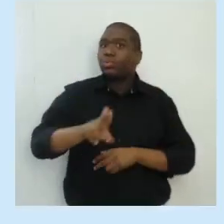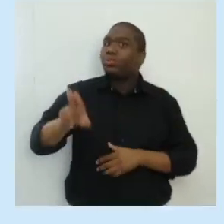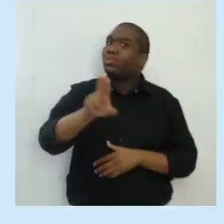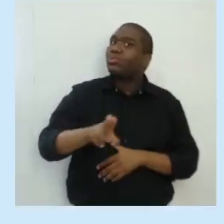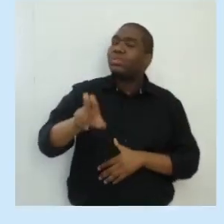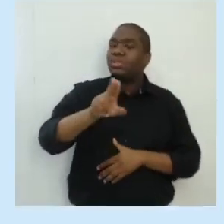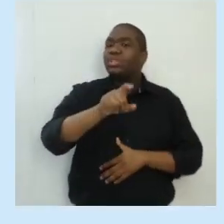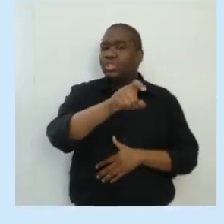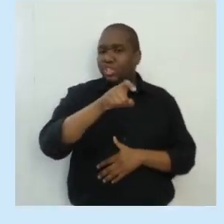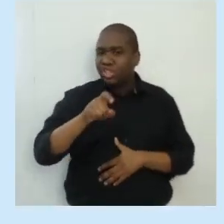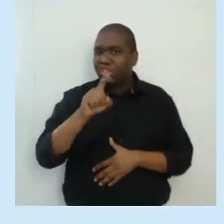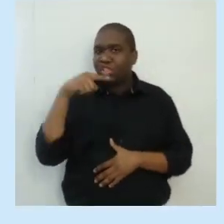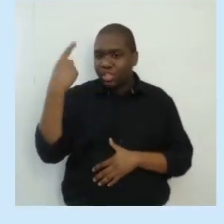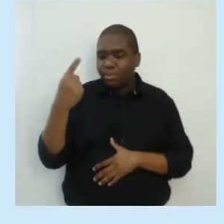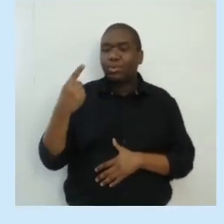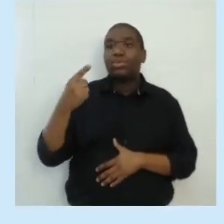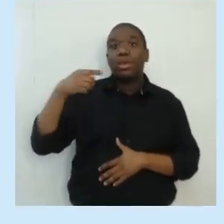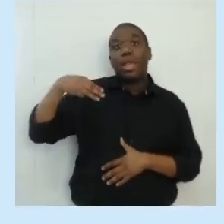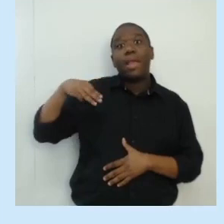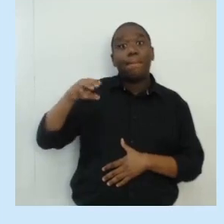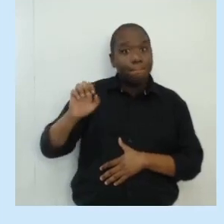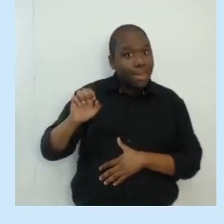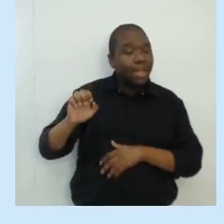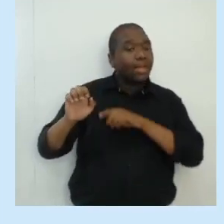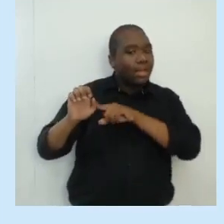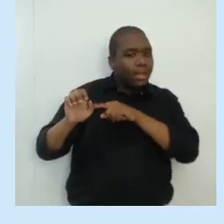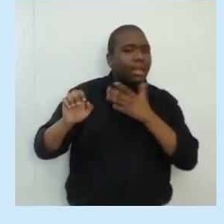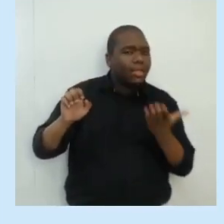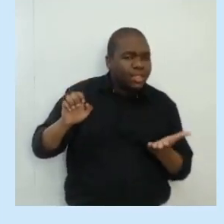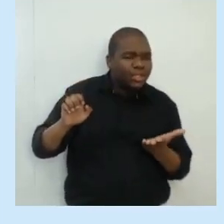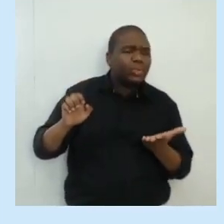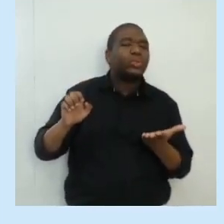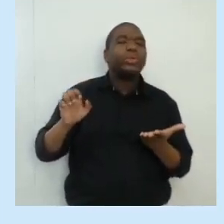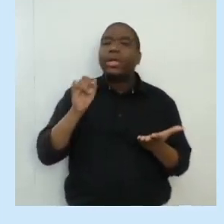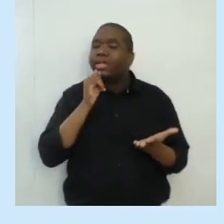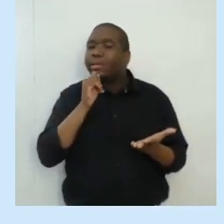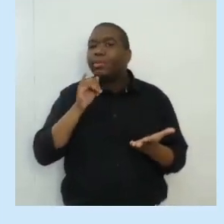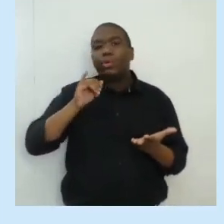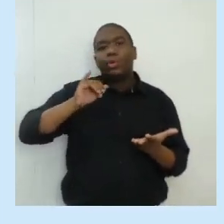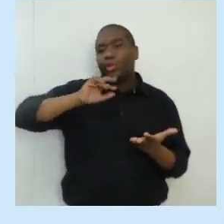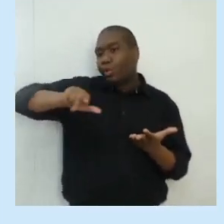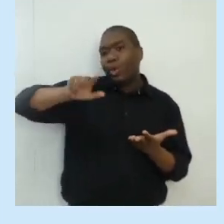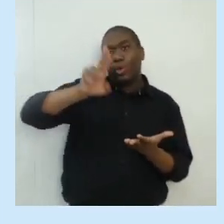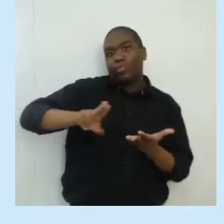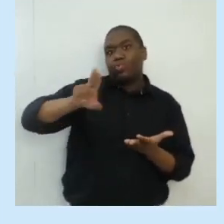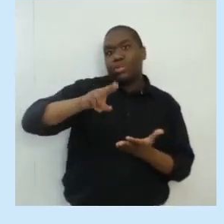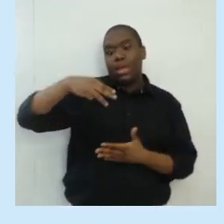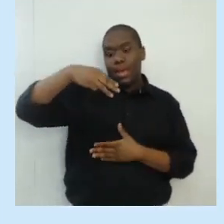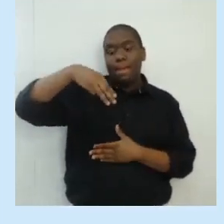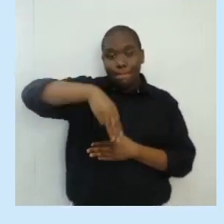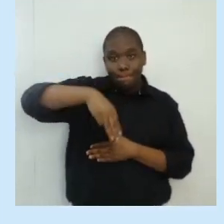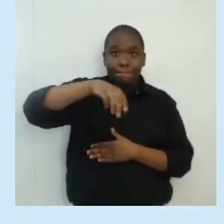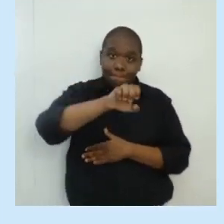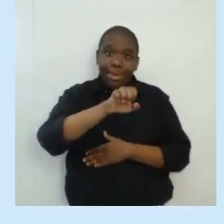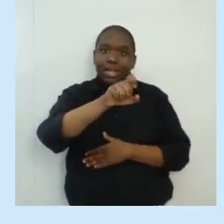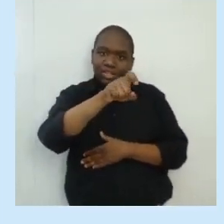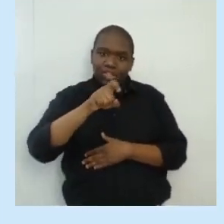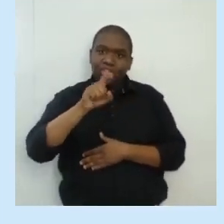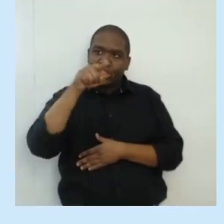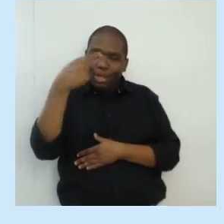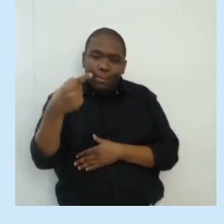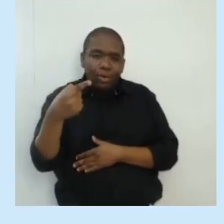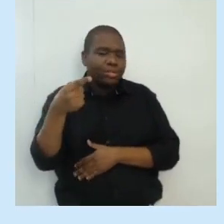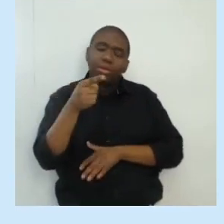X depois do me, nesse caso aqui, não utilizaremos o X depois do me, mas